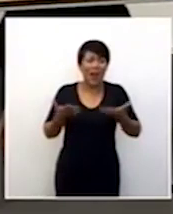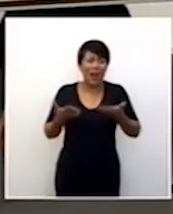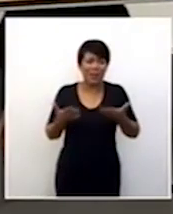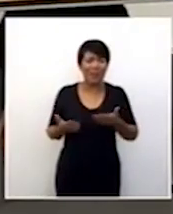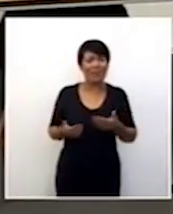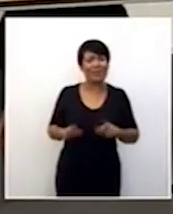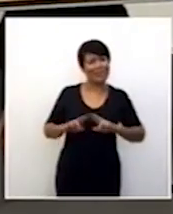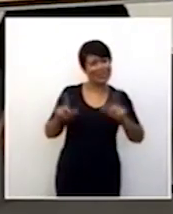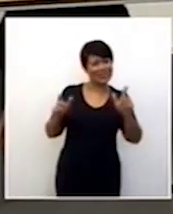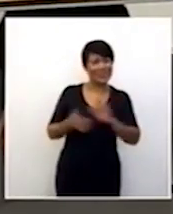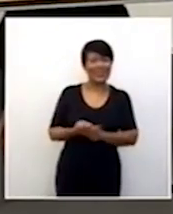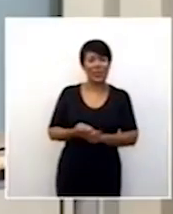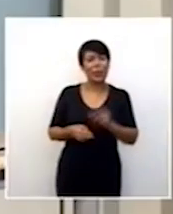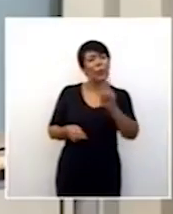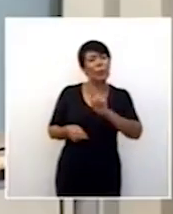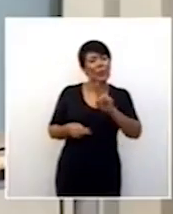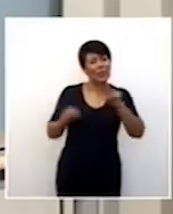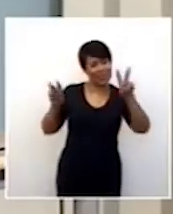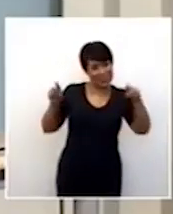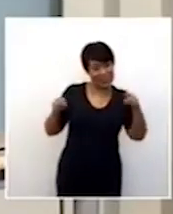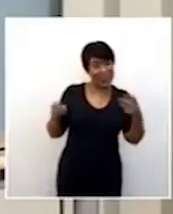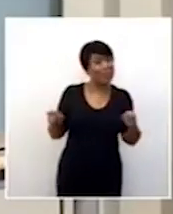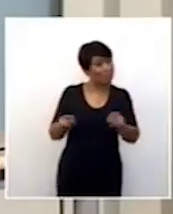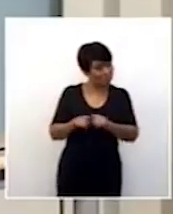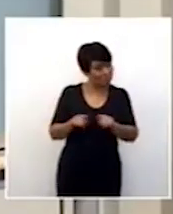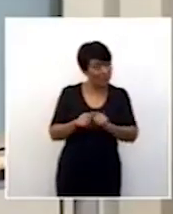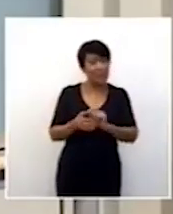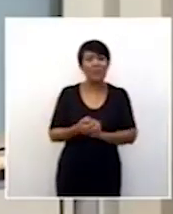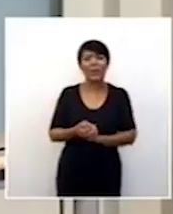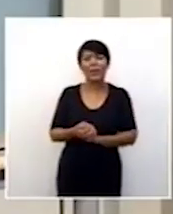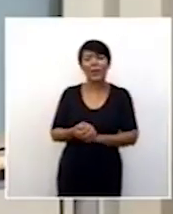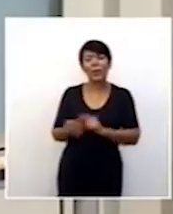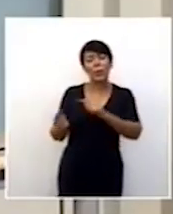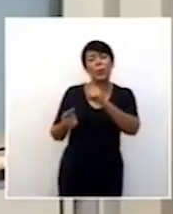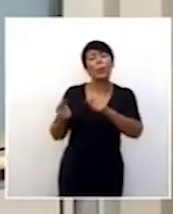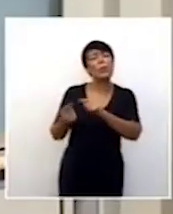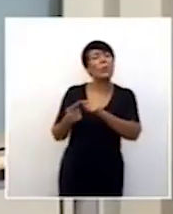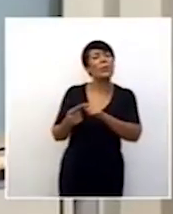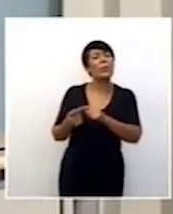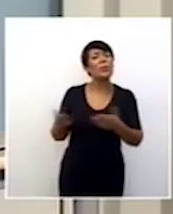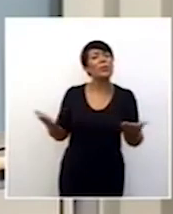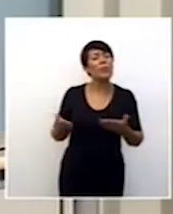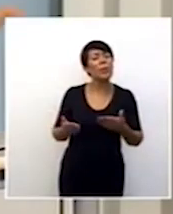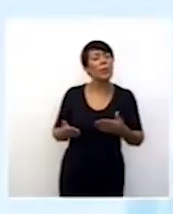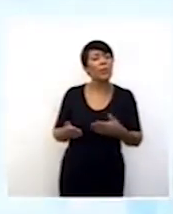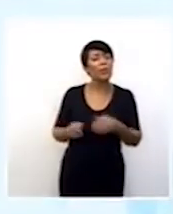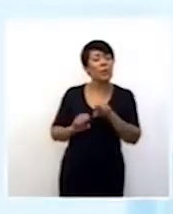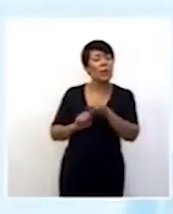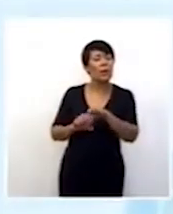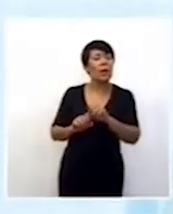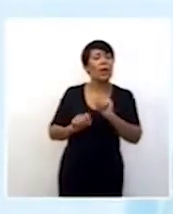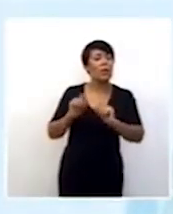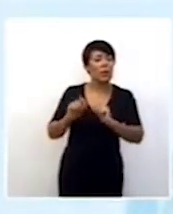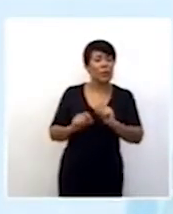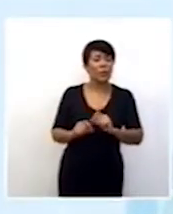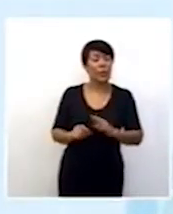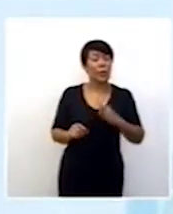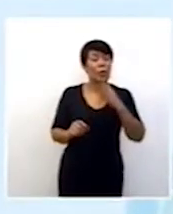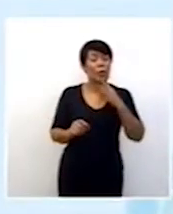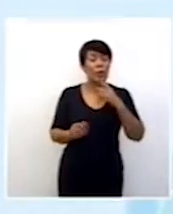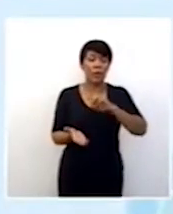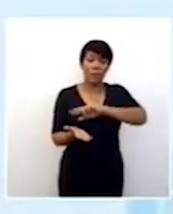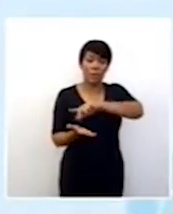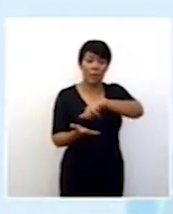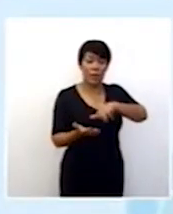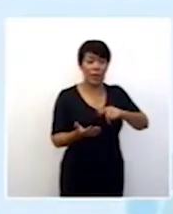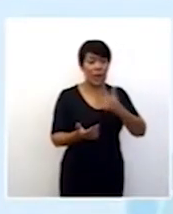nóis. Simbora. Dito isso, gente, qual o objetivo da aula de hoje? Nós vamos reconhecer as variedades da língua em